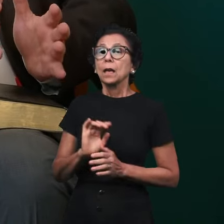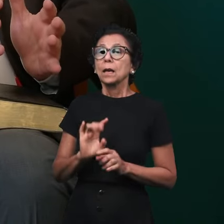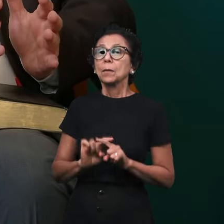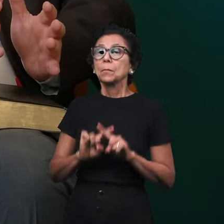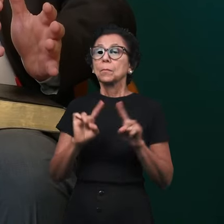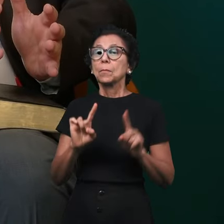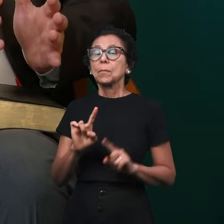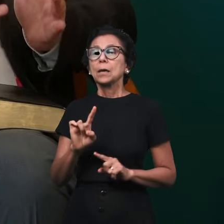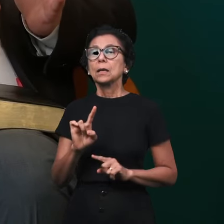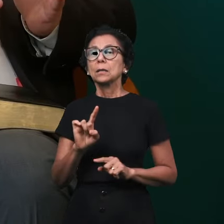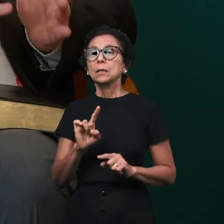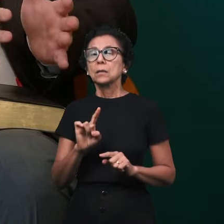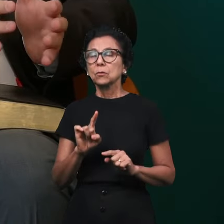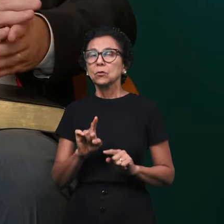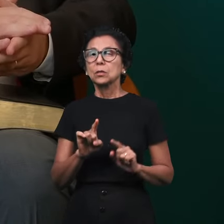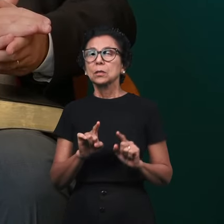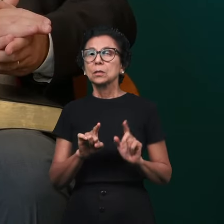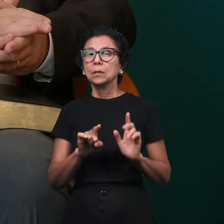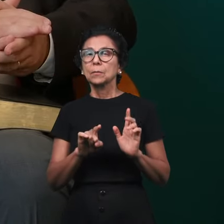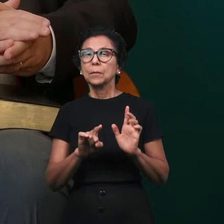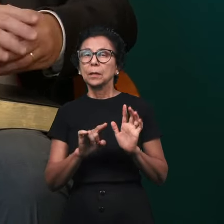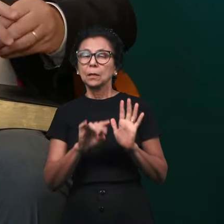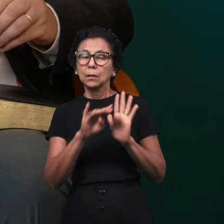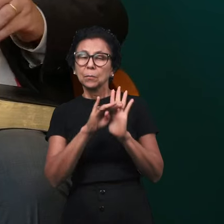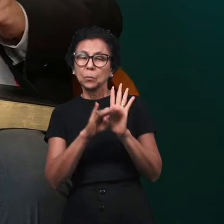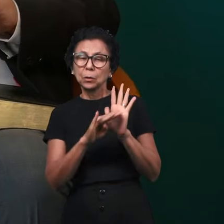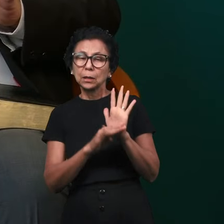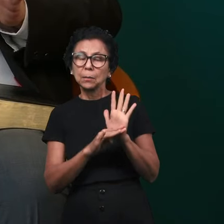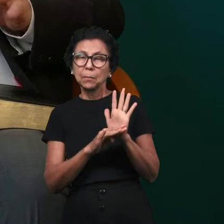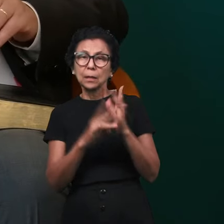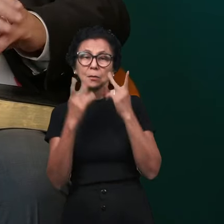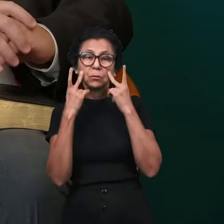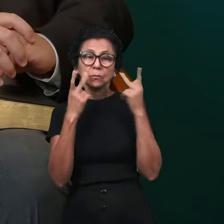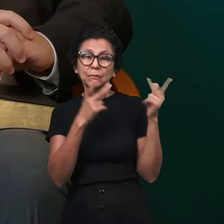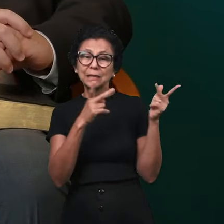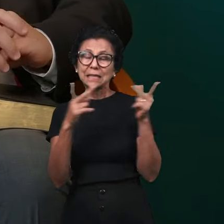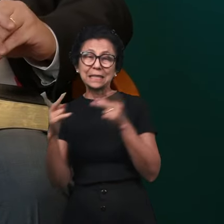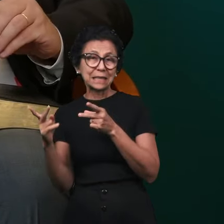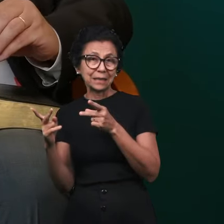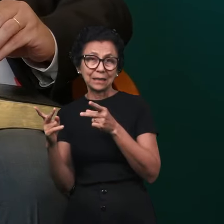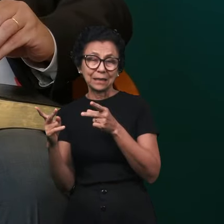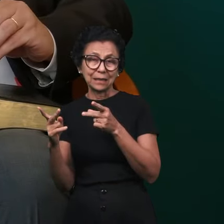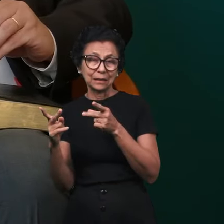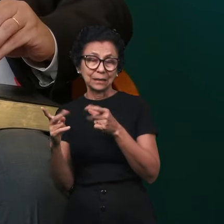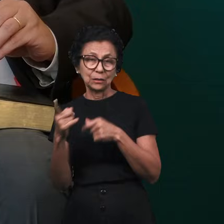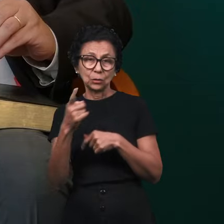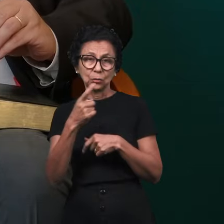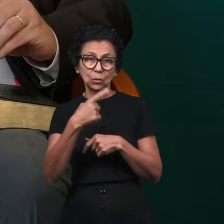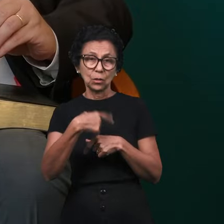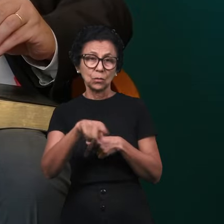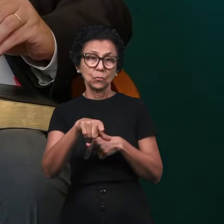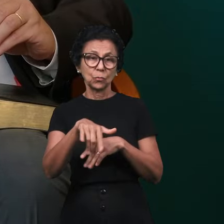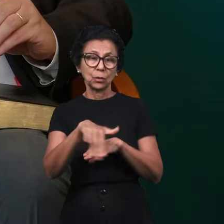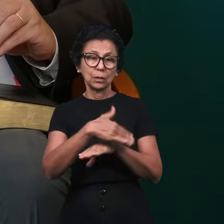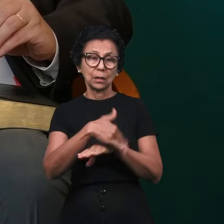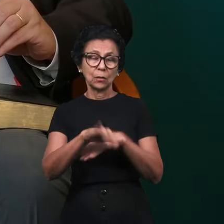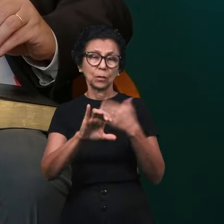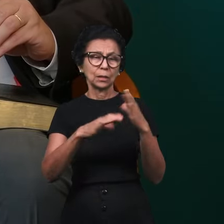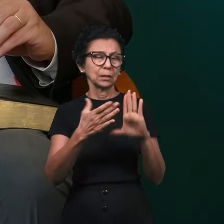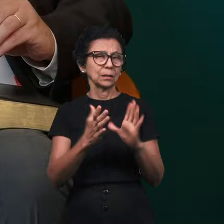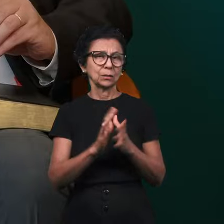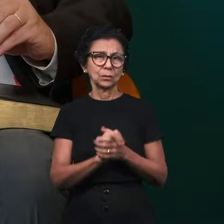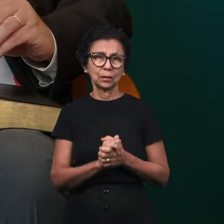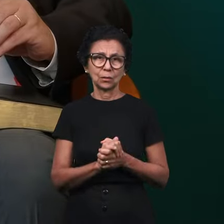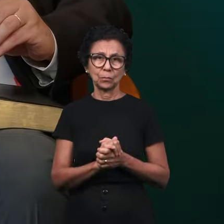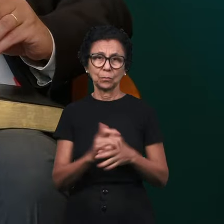visitas naquela programação. Certo. E não sairmos nas ruas cantando, porque a região central da cidade ela é vazia